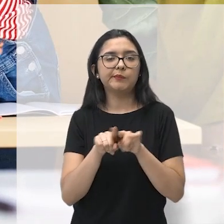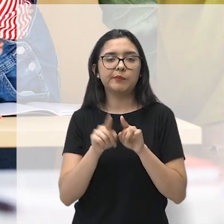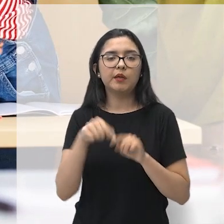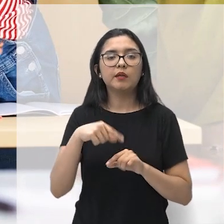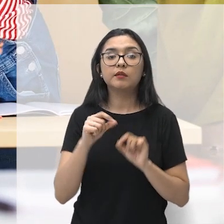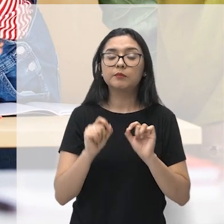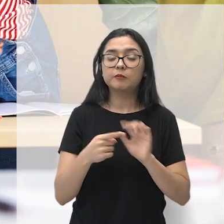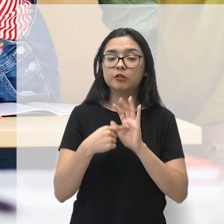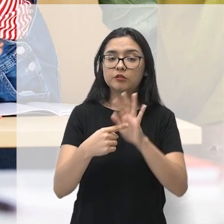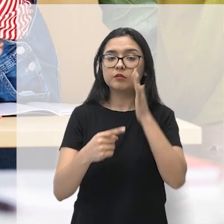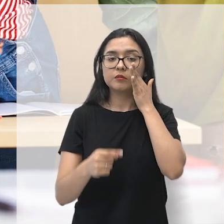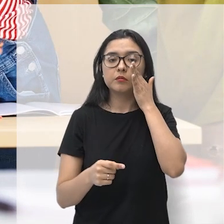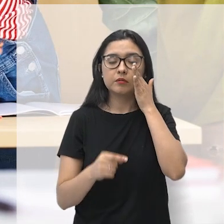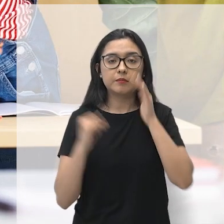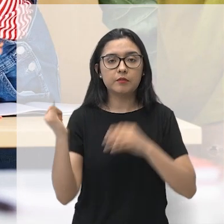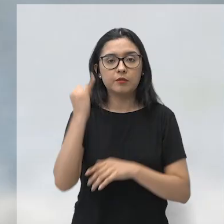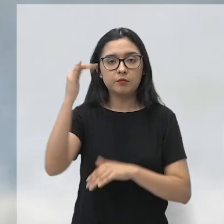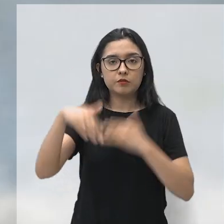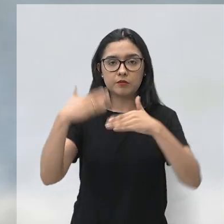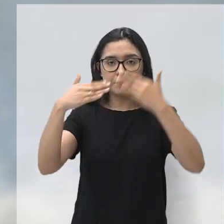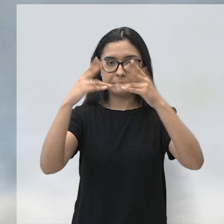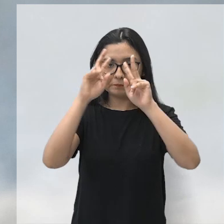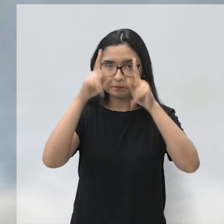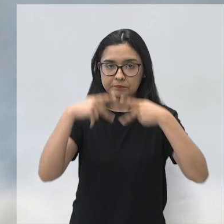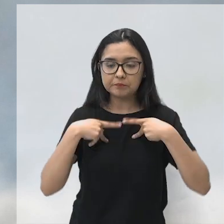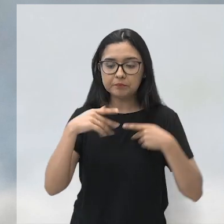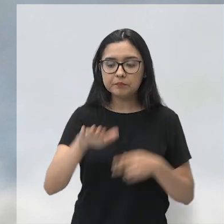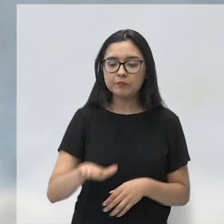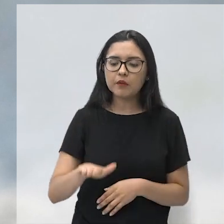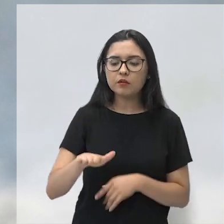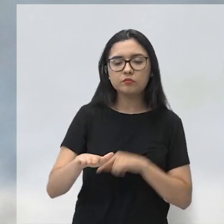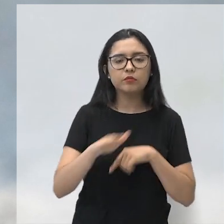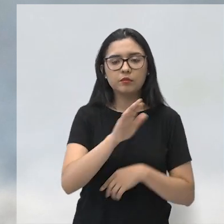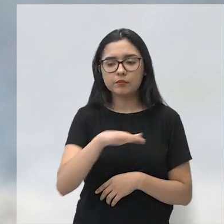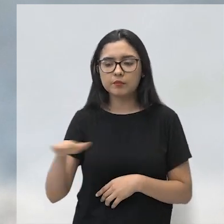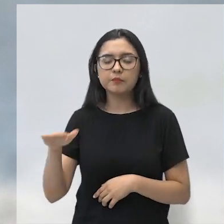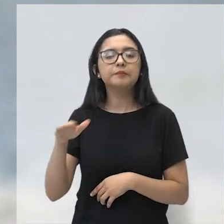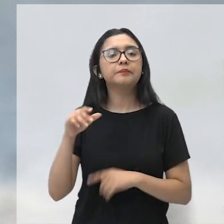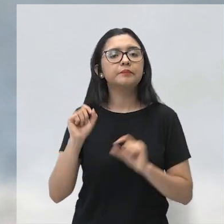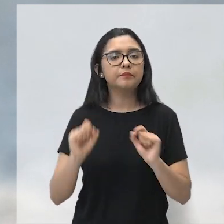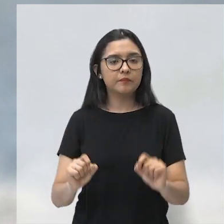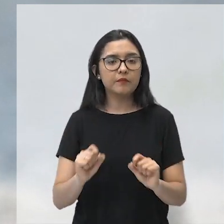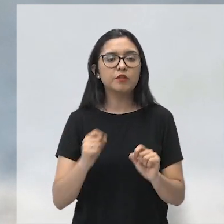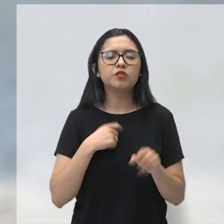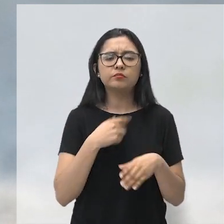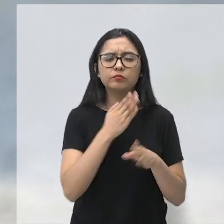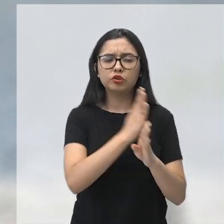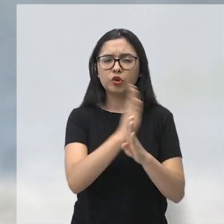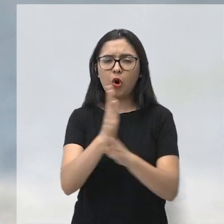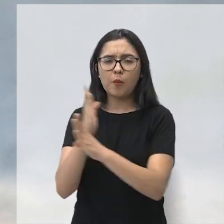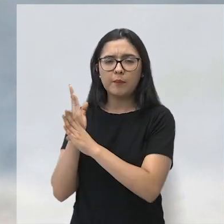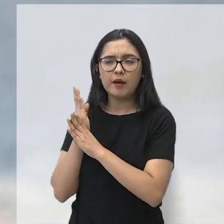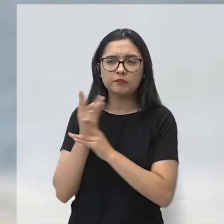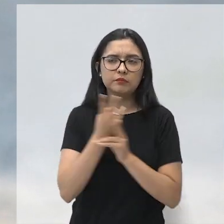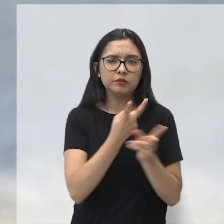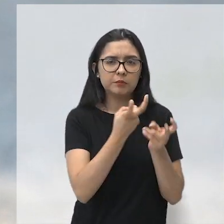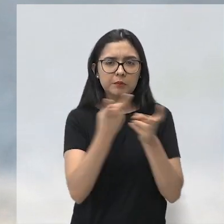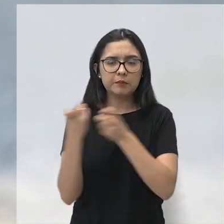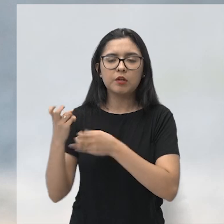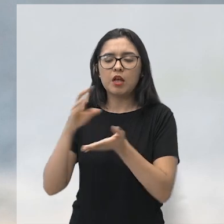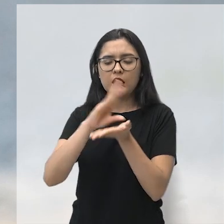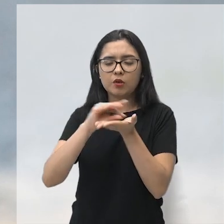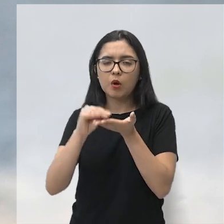reflexo fundamental para o desenvolvimento humano. A infância é uma época de exploração sensorial. As crianças